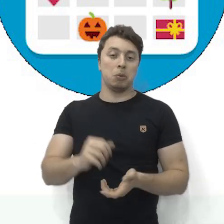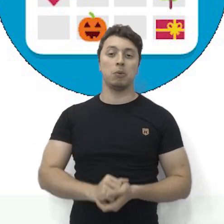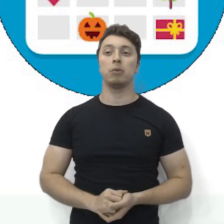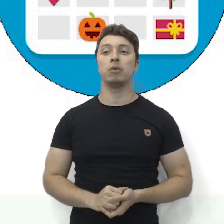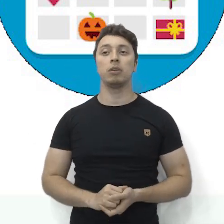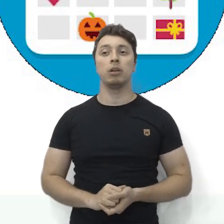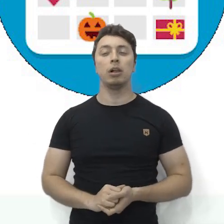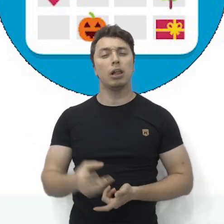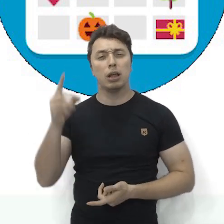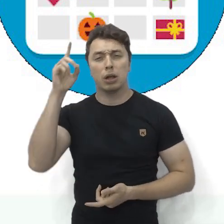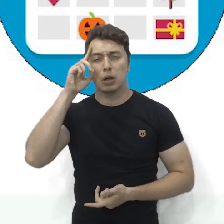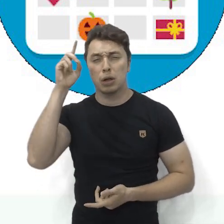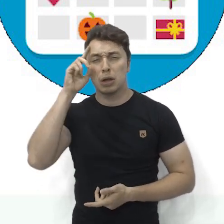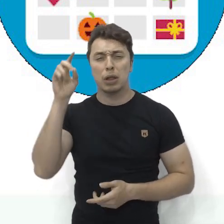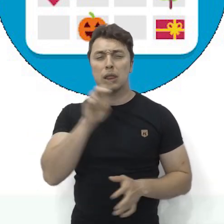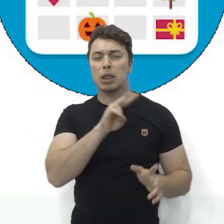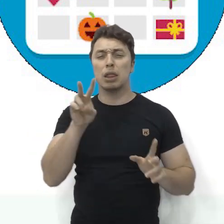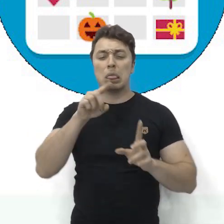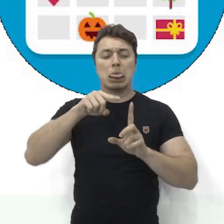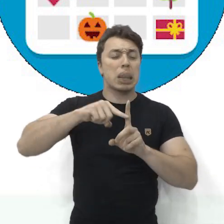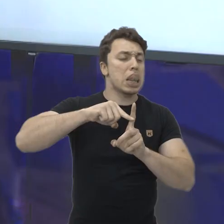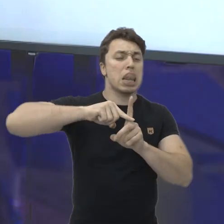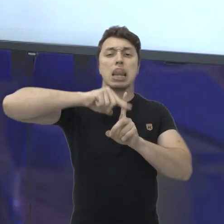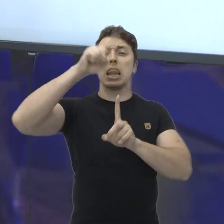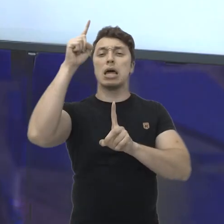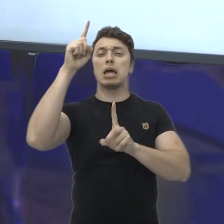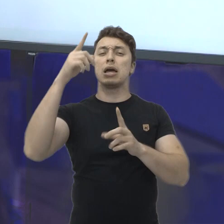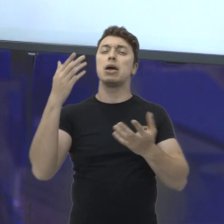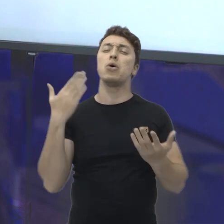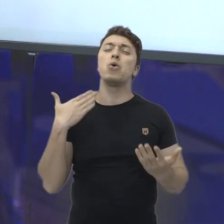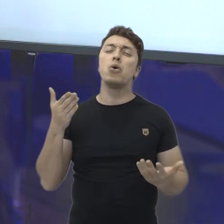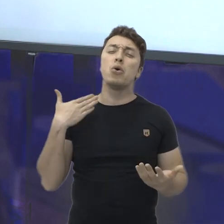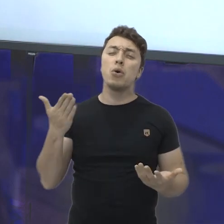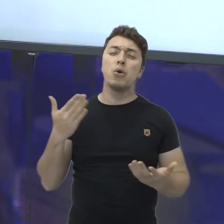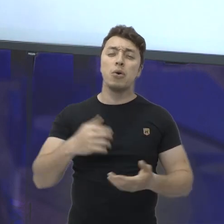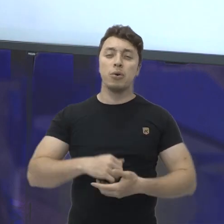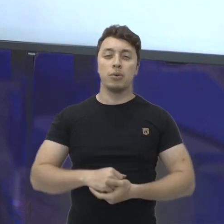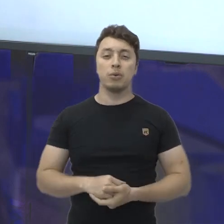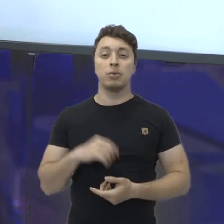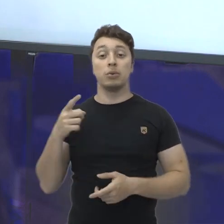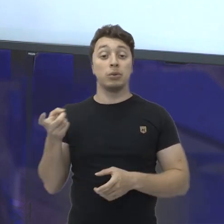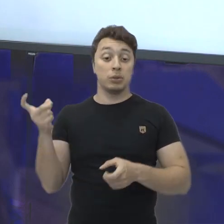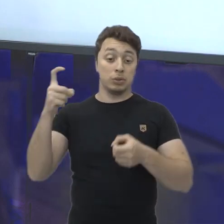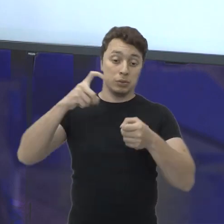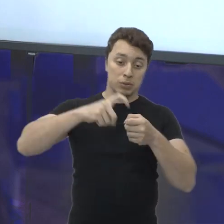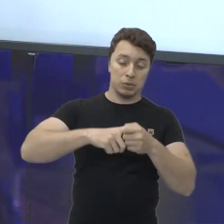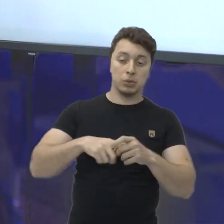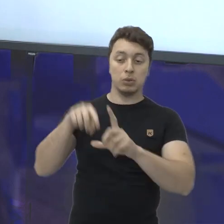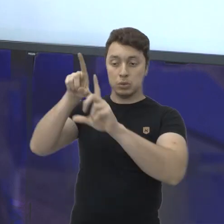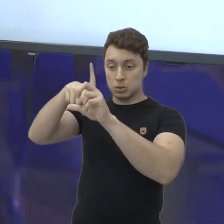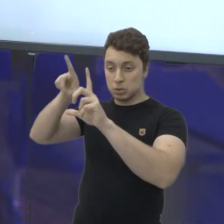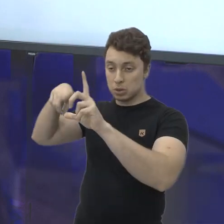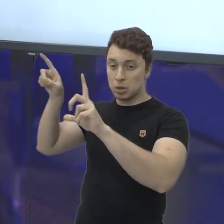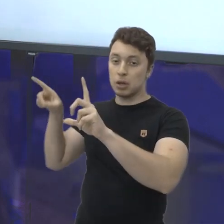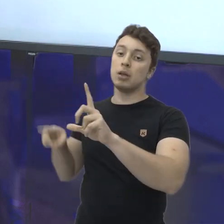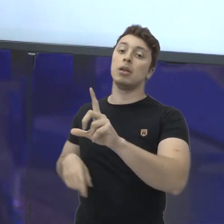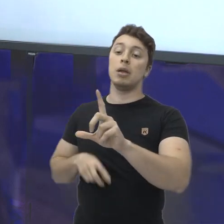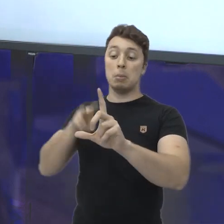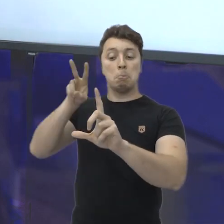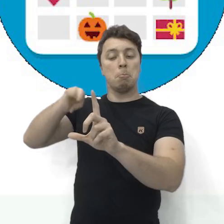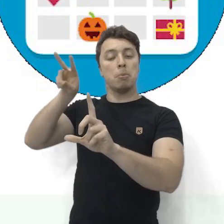desta semana a temperatura estava mais alta? Você vai voltar no seu gráfico ou na sua tabela para